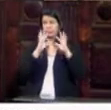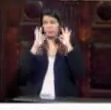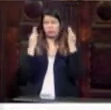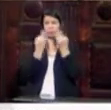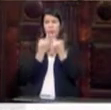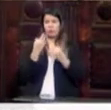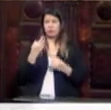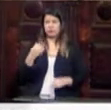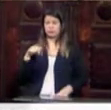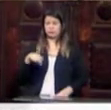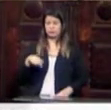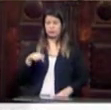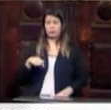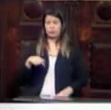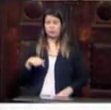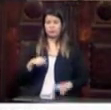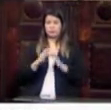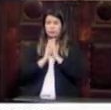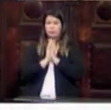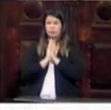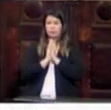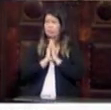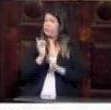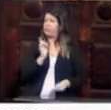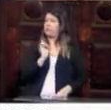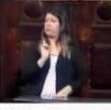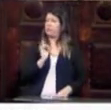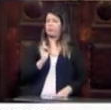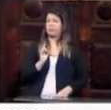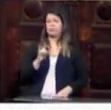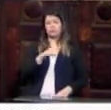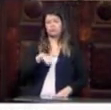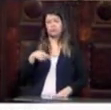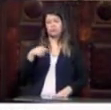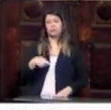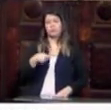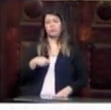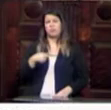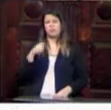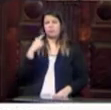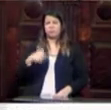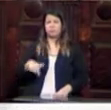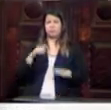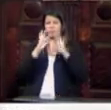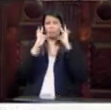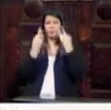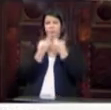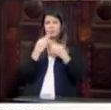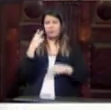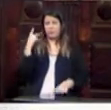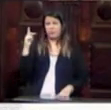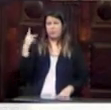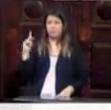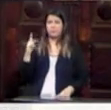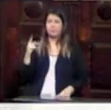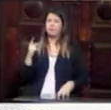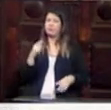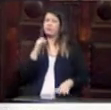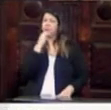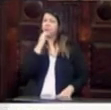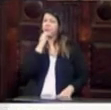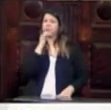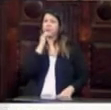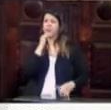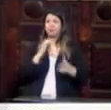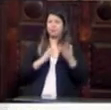pedindo favor. O secretário já chegou. Nós temos outras exigências dessas famílias. Por exemplo, a aprovação do projeto do deputado